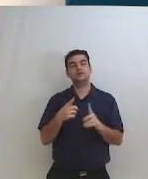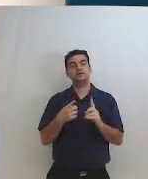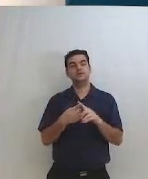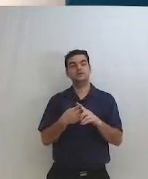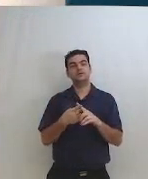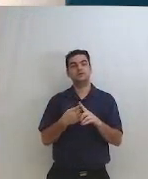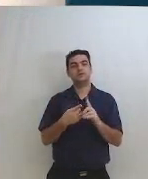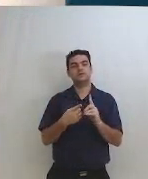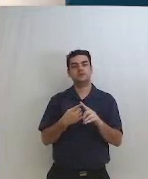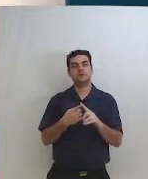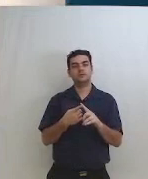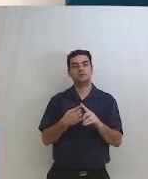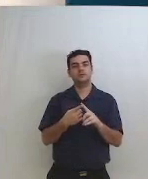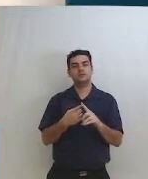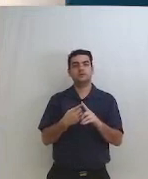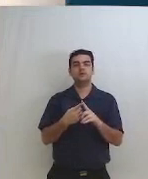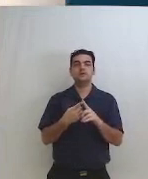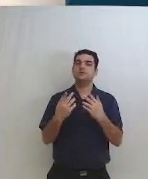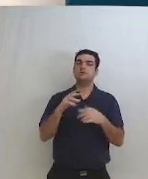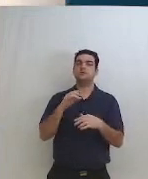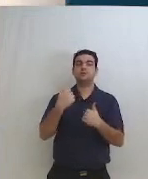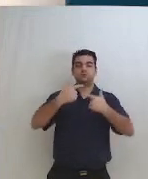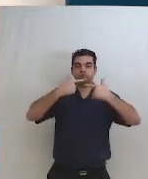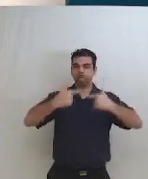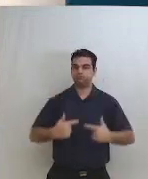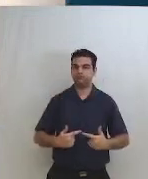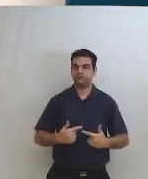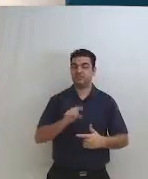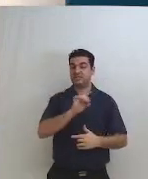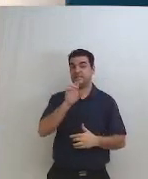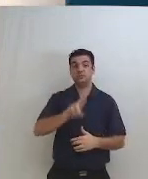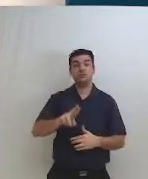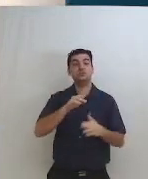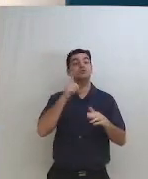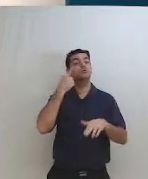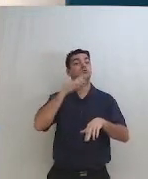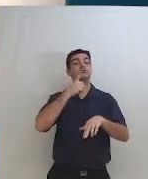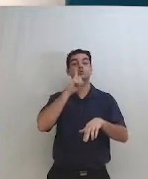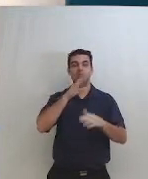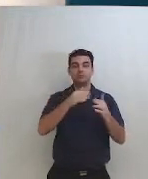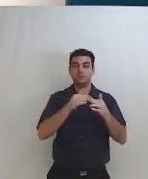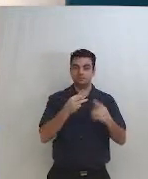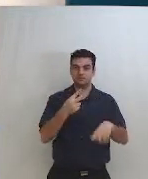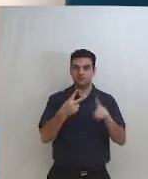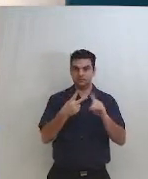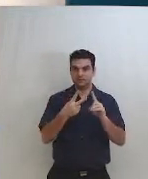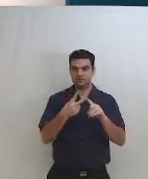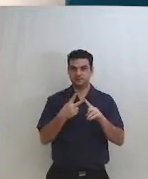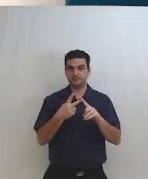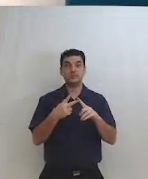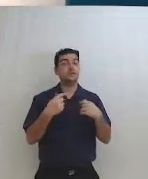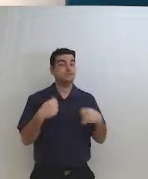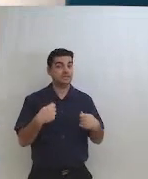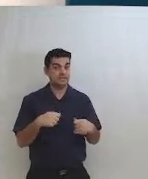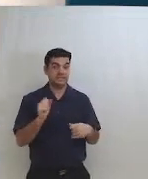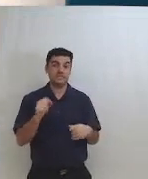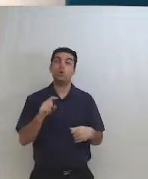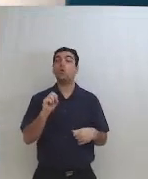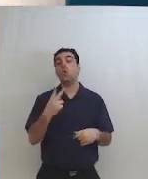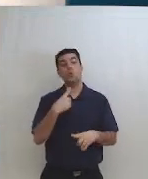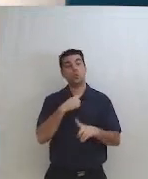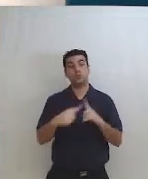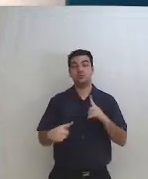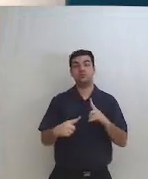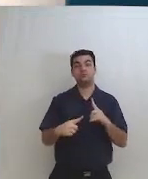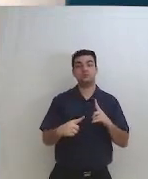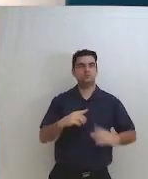adequação ou idoneidade dos meios empregados para se atingir o resultado; B, necessidade ou proibição de excesso para avaliar